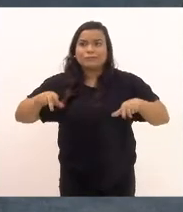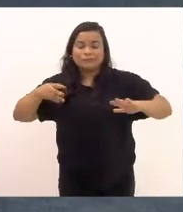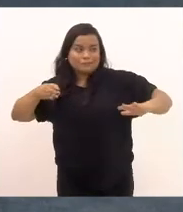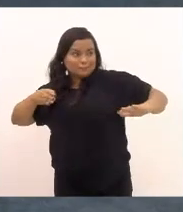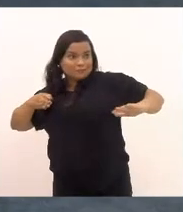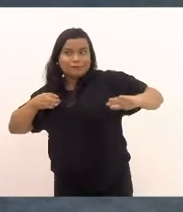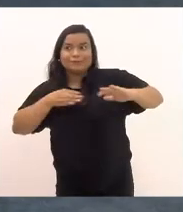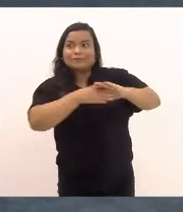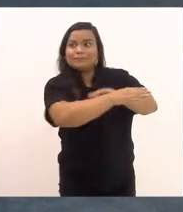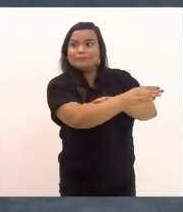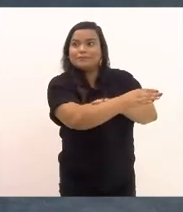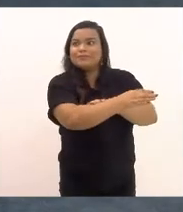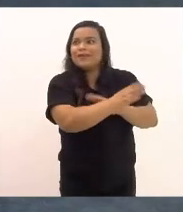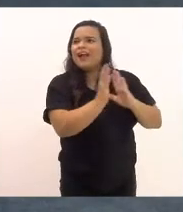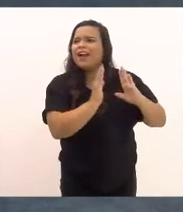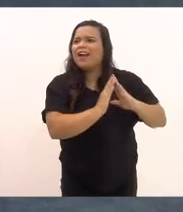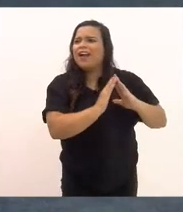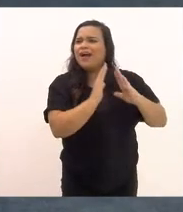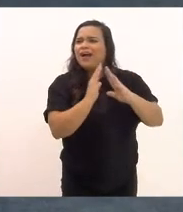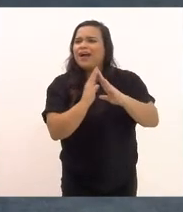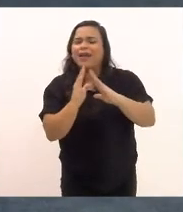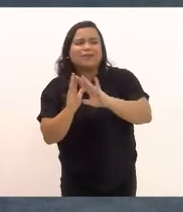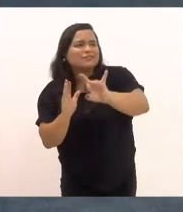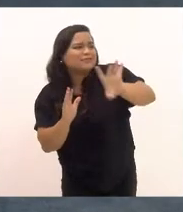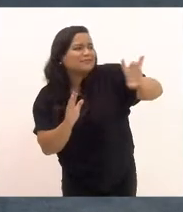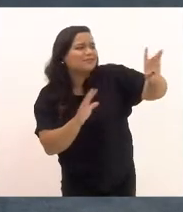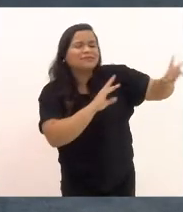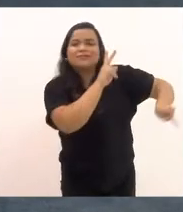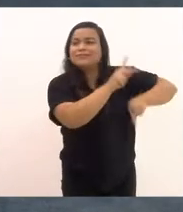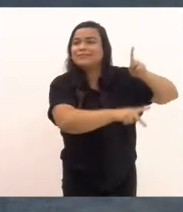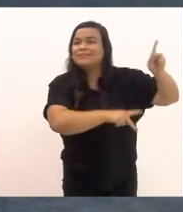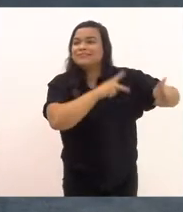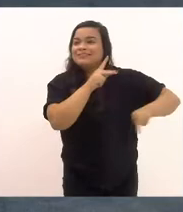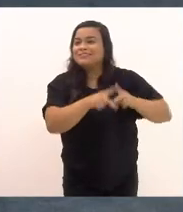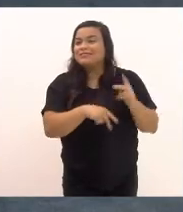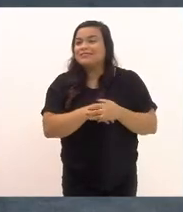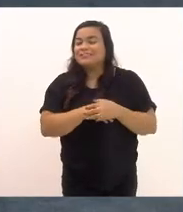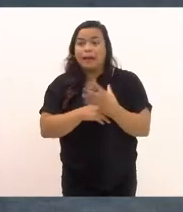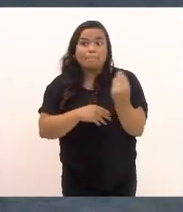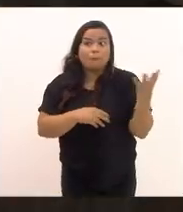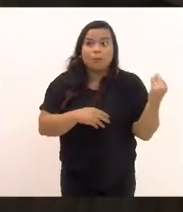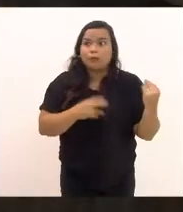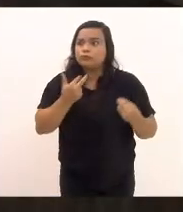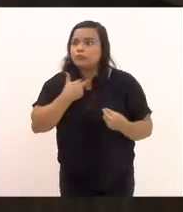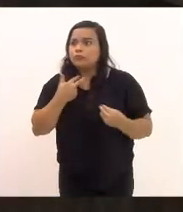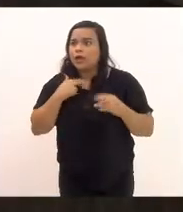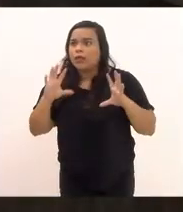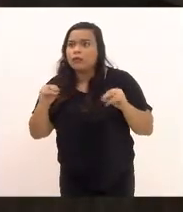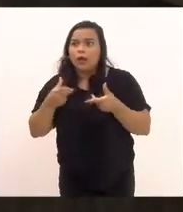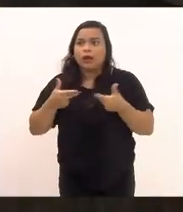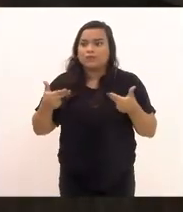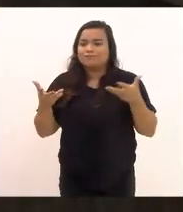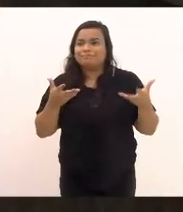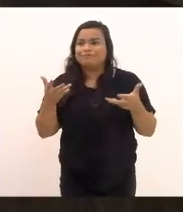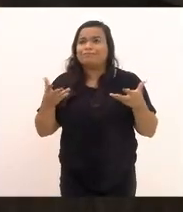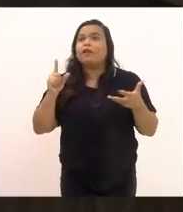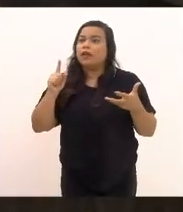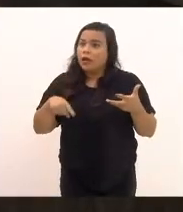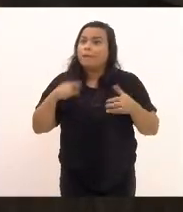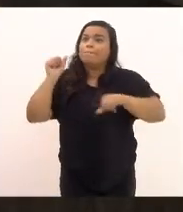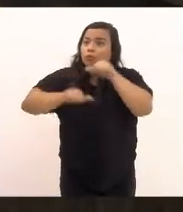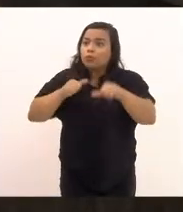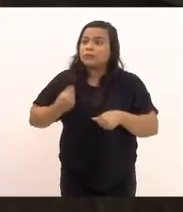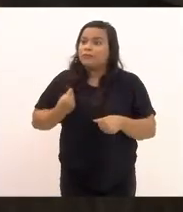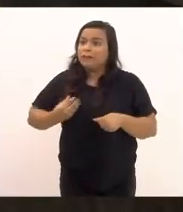dentro a casa da população. E muitos não vão poder fazer nada. E aí eu estou falando de pautas que interferem na vida dos